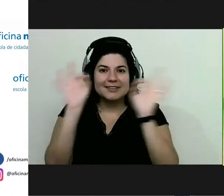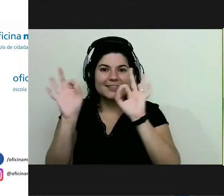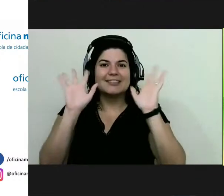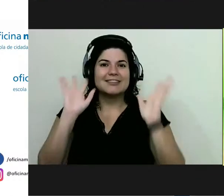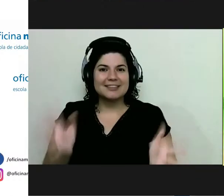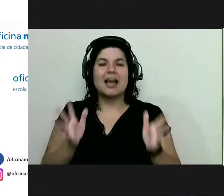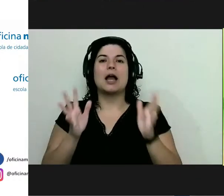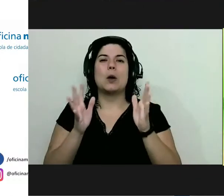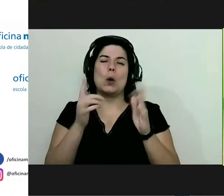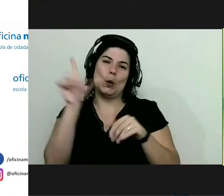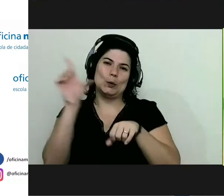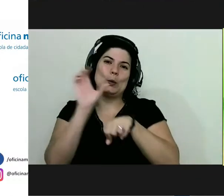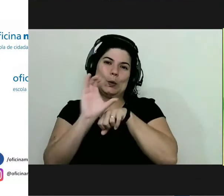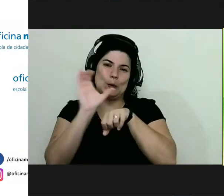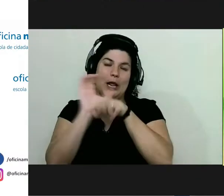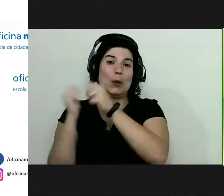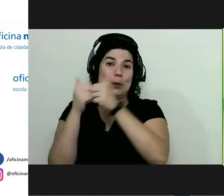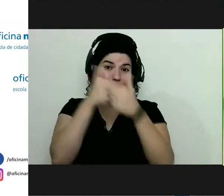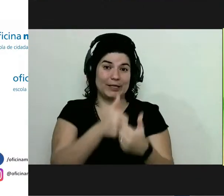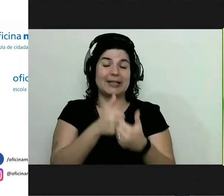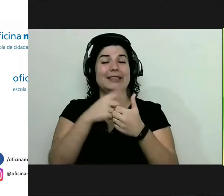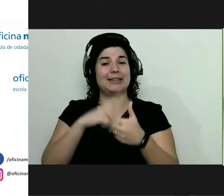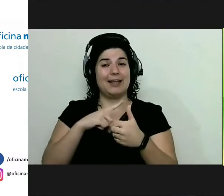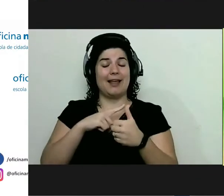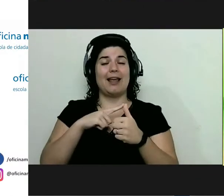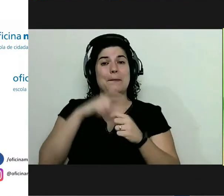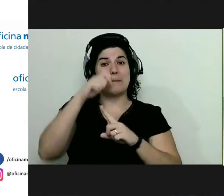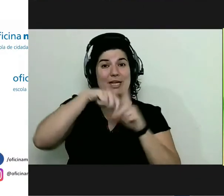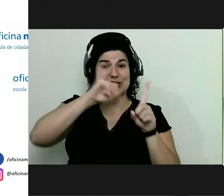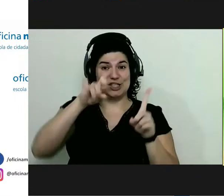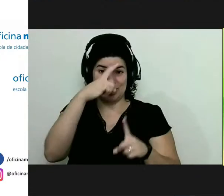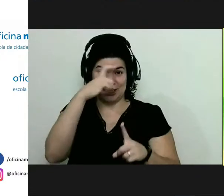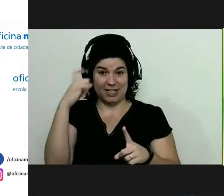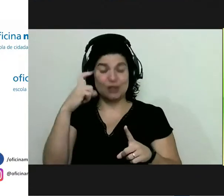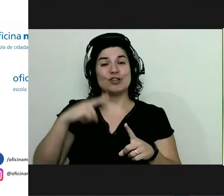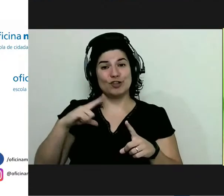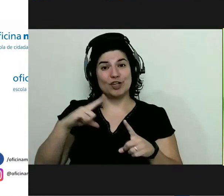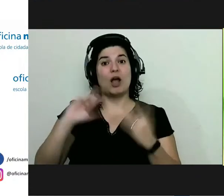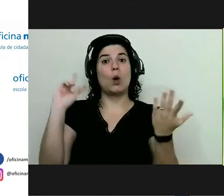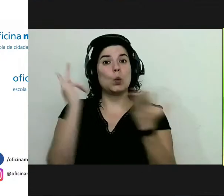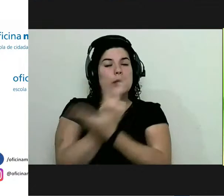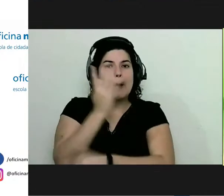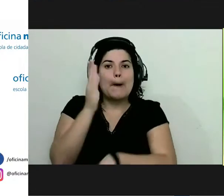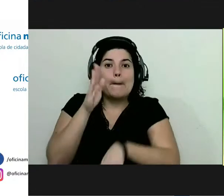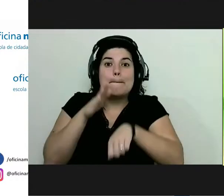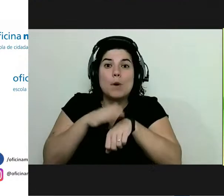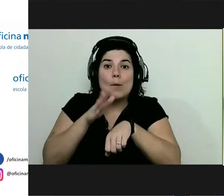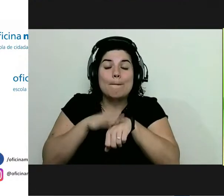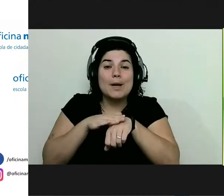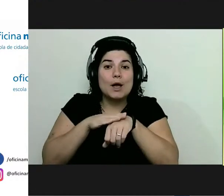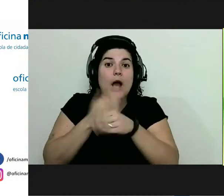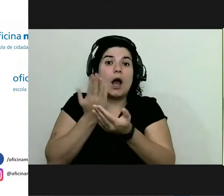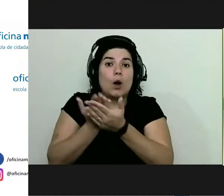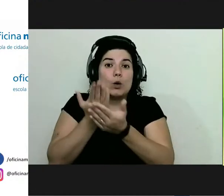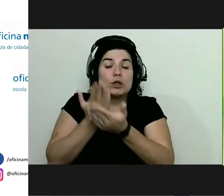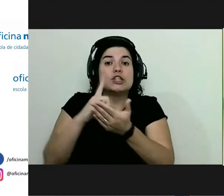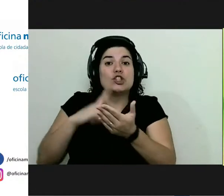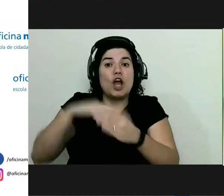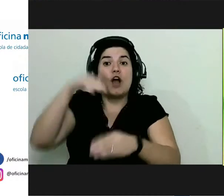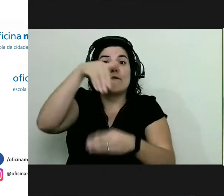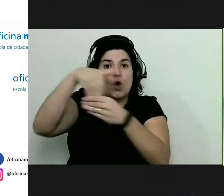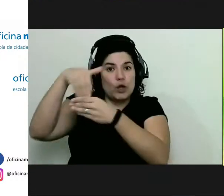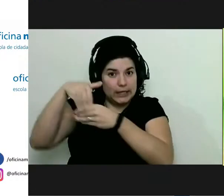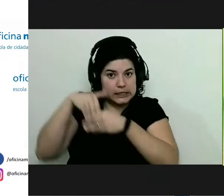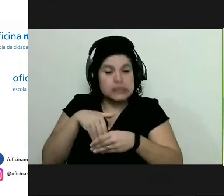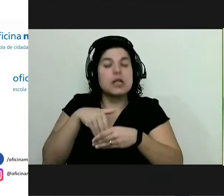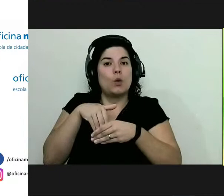oportunidade já comprar o discurso e Janeiro quando eu vim dar essa aula tava acontecendo no momento da aula votação da presidência